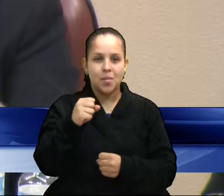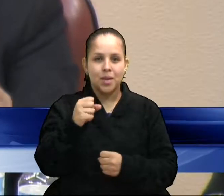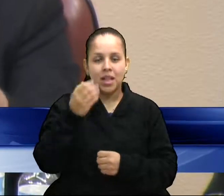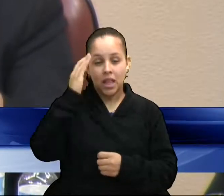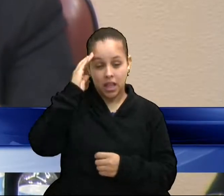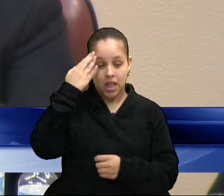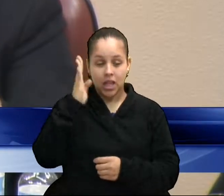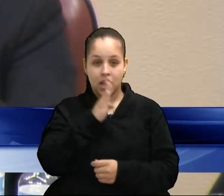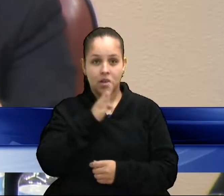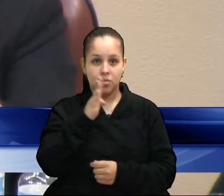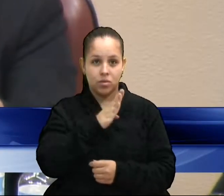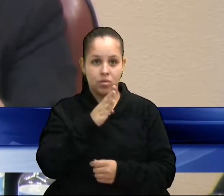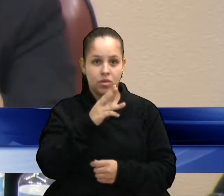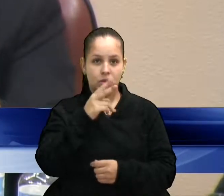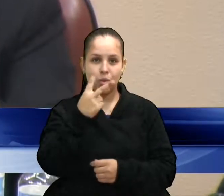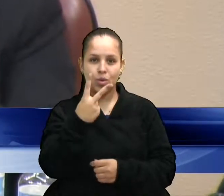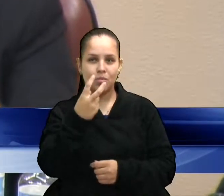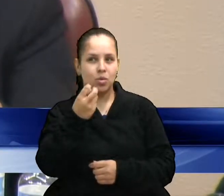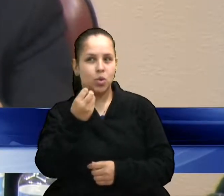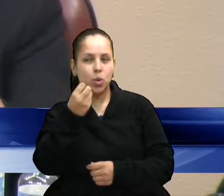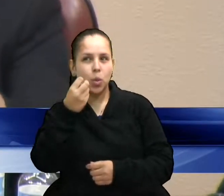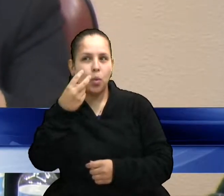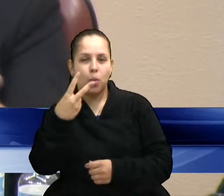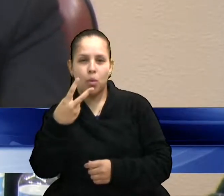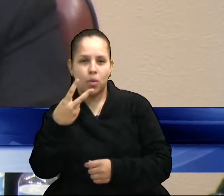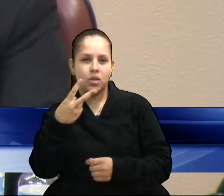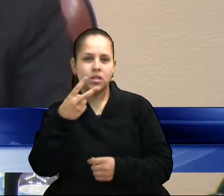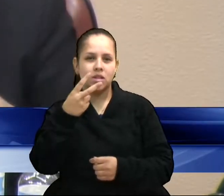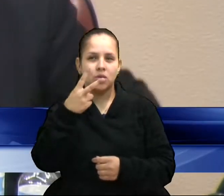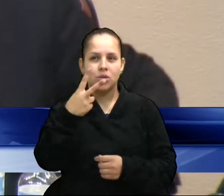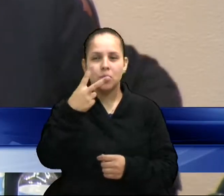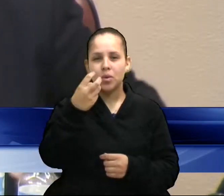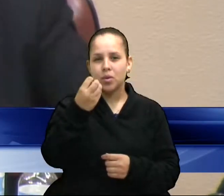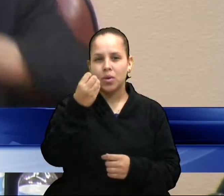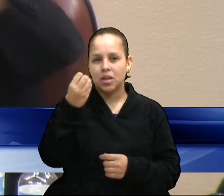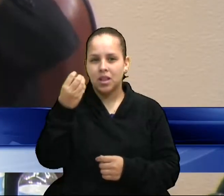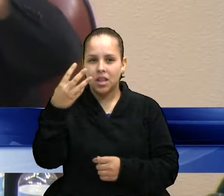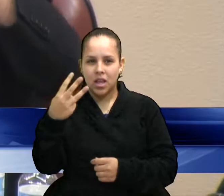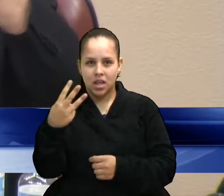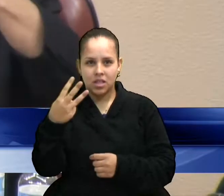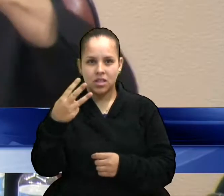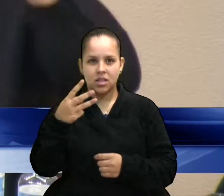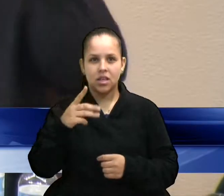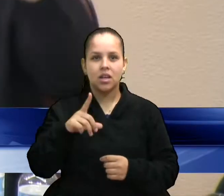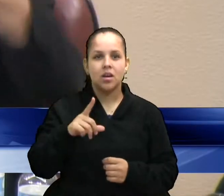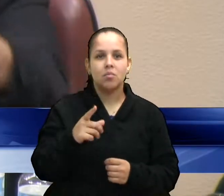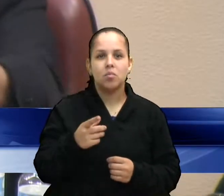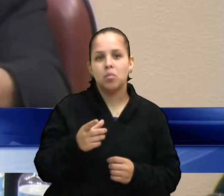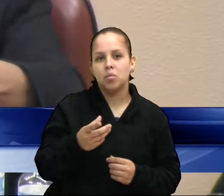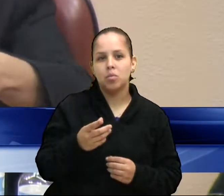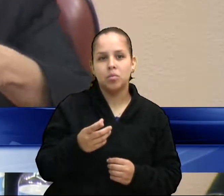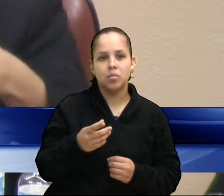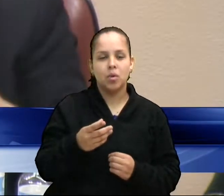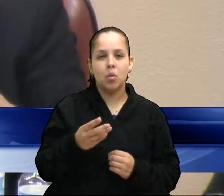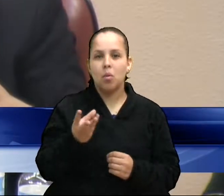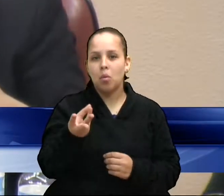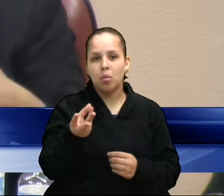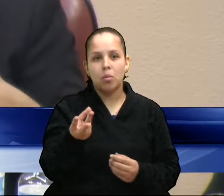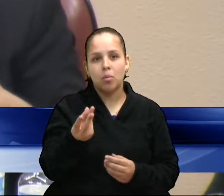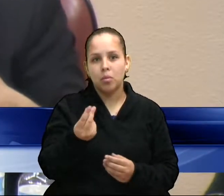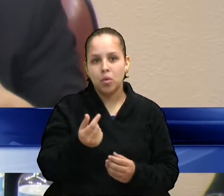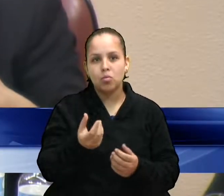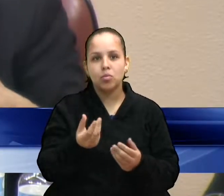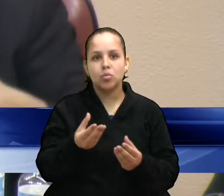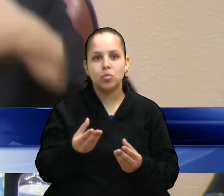entenderem, a partir de 2002, 2003, Caxias do Sul deu um pico muito alto, muita compra de moto, vereador Marchiório,